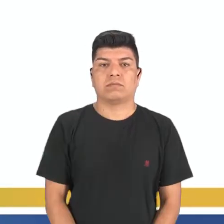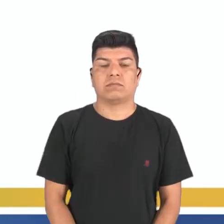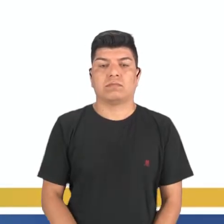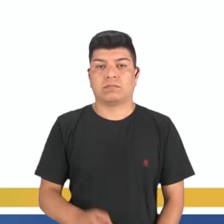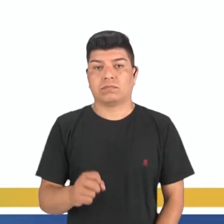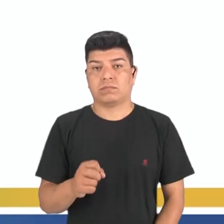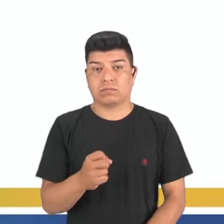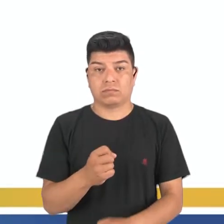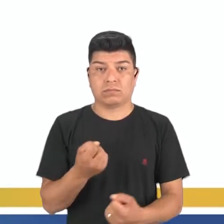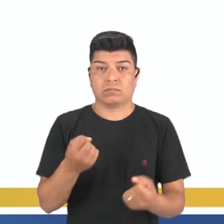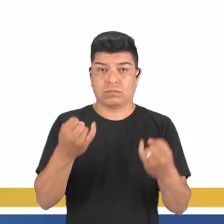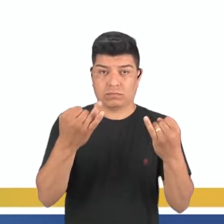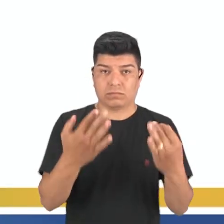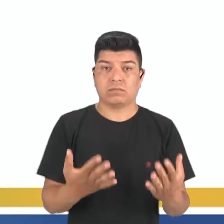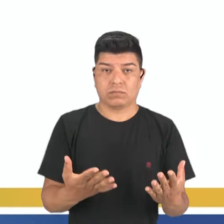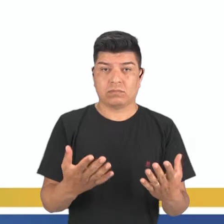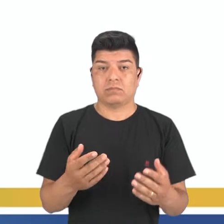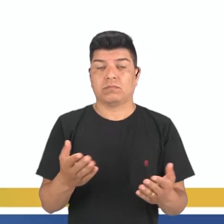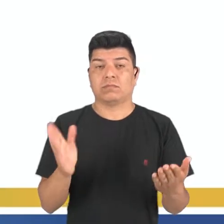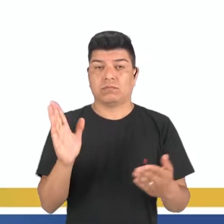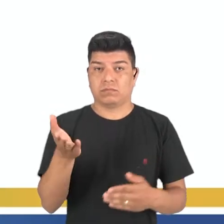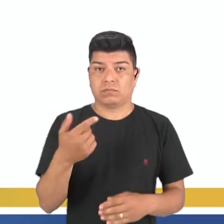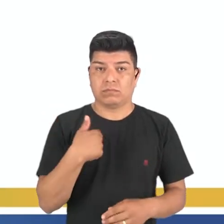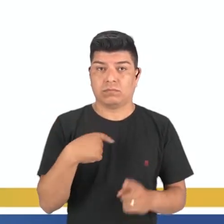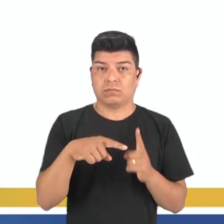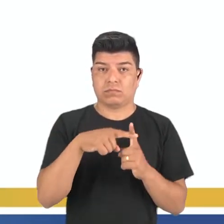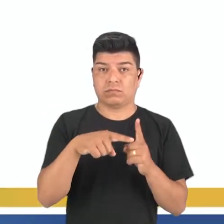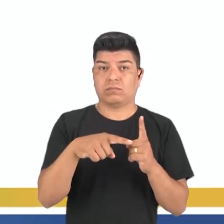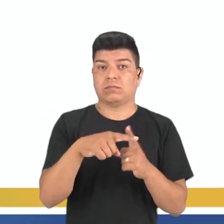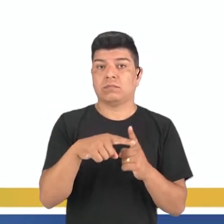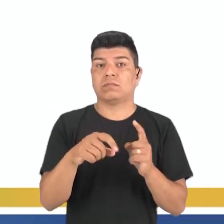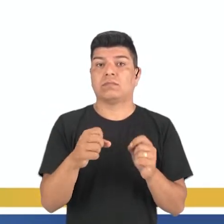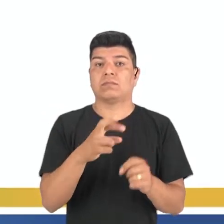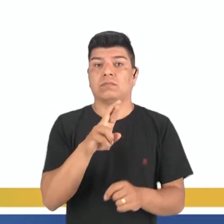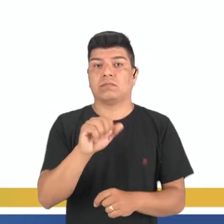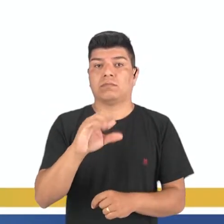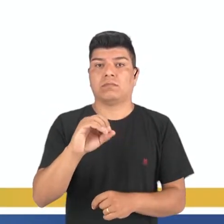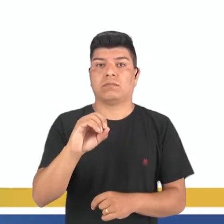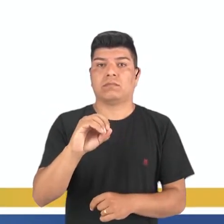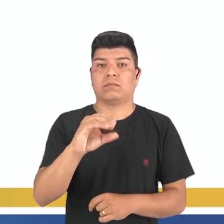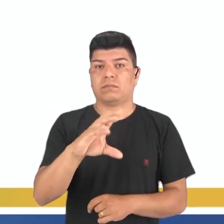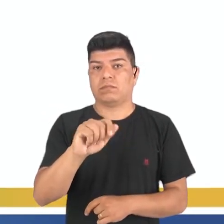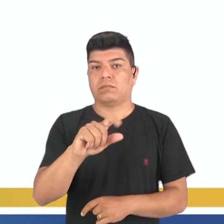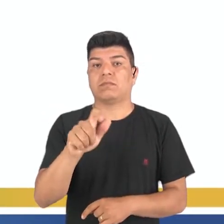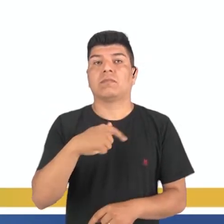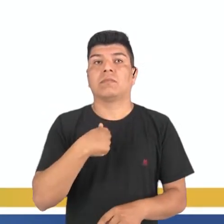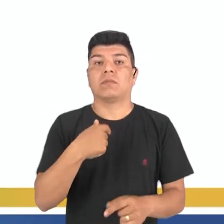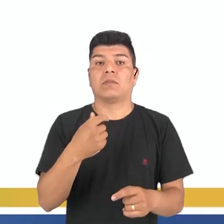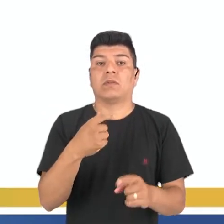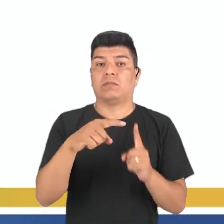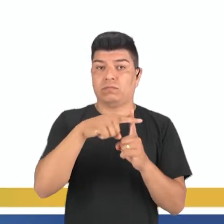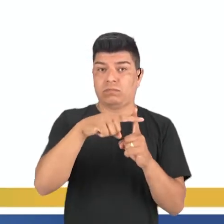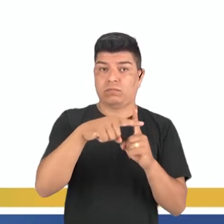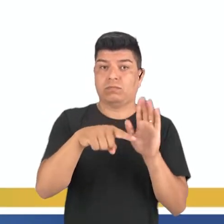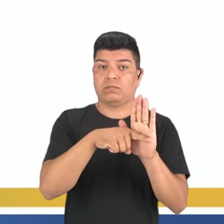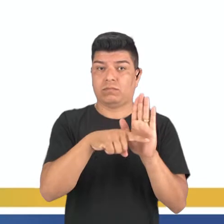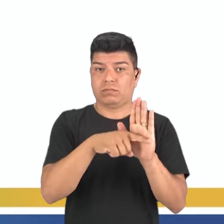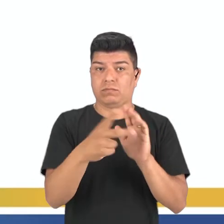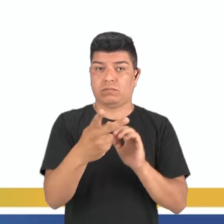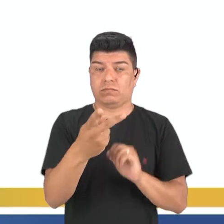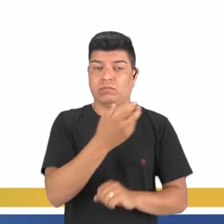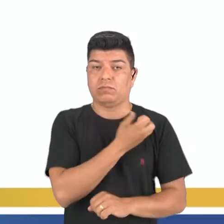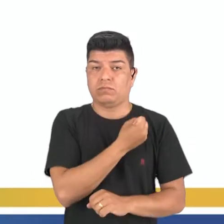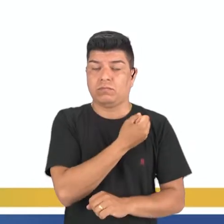Ok, a gente falou bastante aqui de teoria, da adição nos racionais, mas agora vamos fazer um exemplo. Vamos somar e vamos subtrair dois